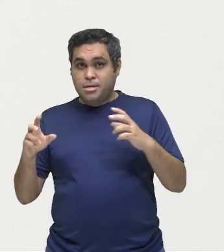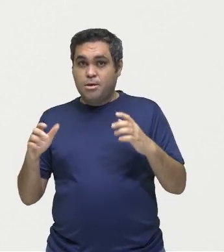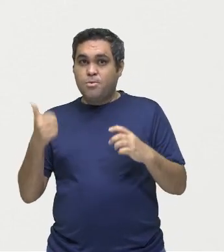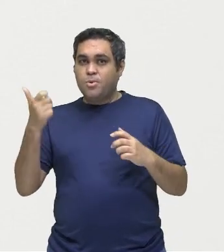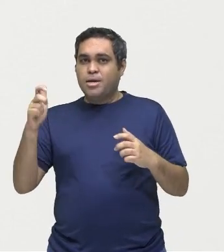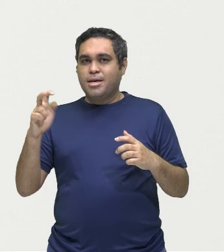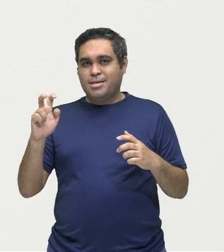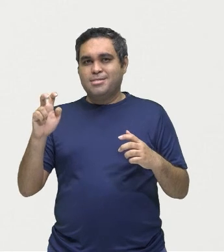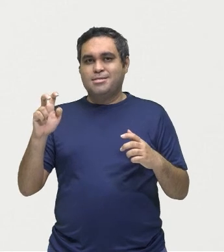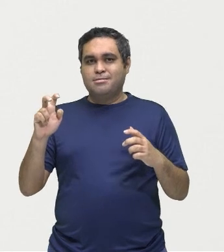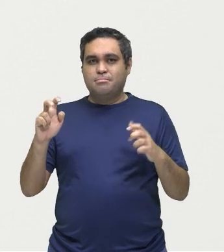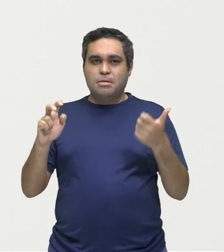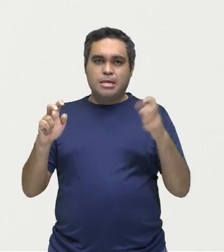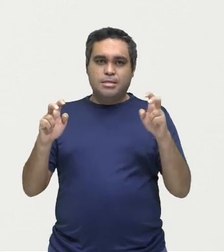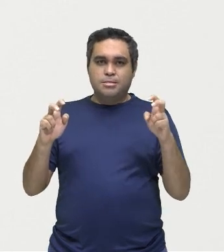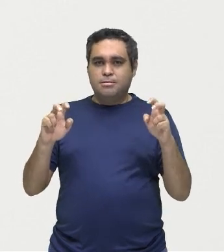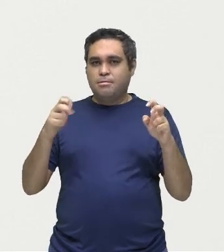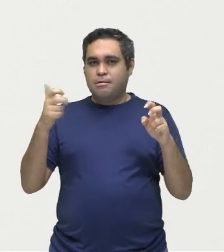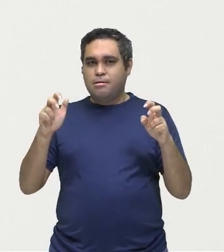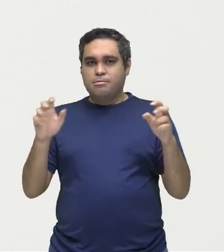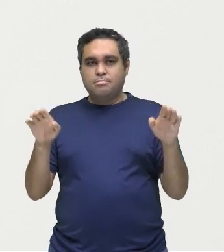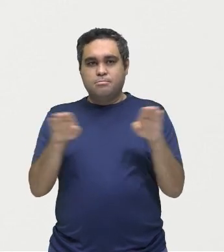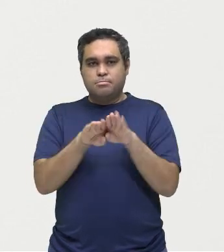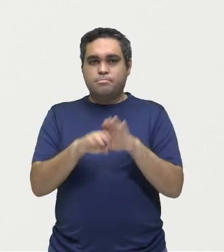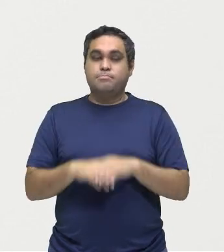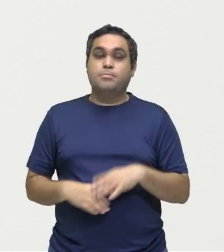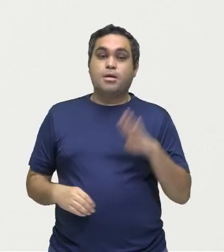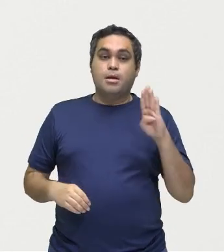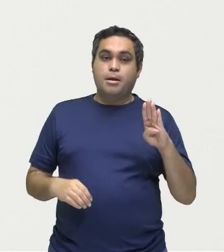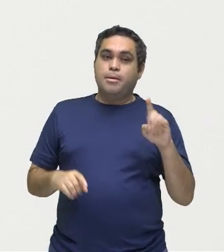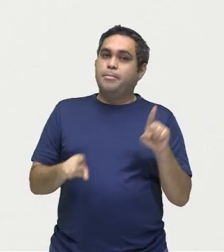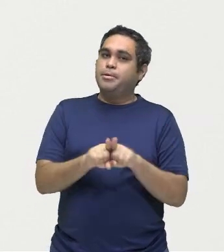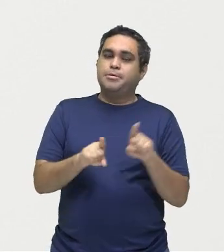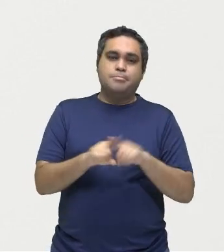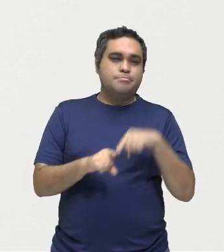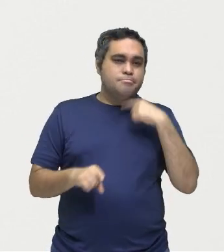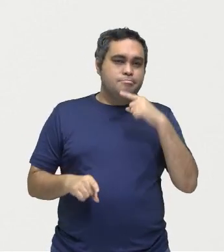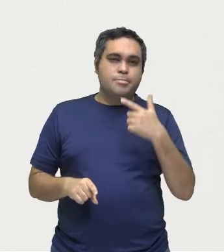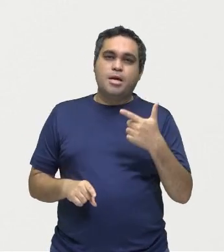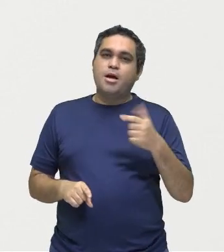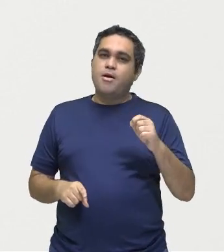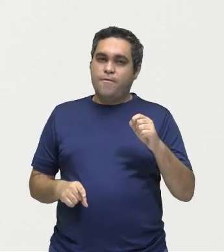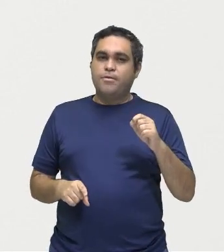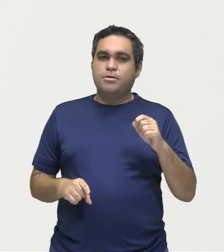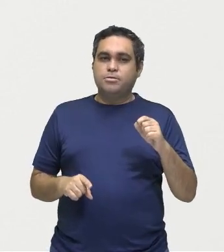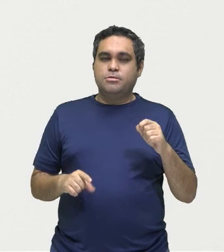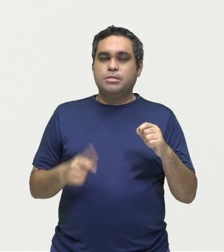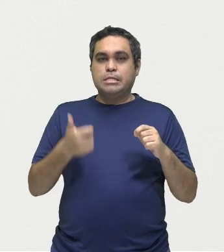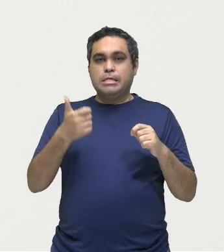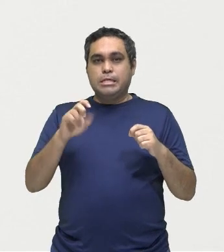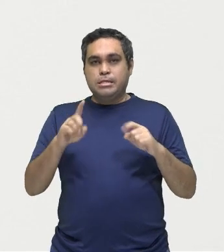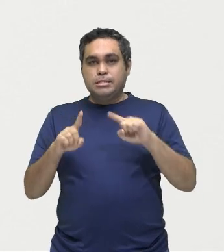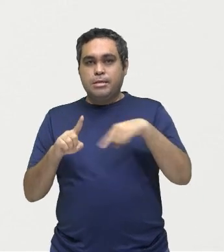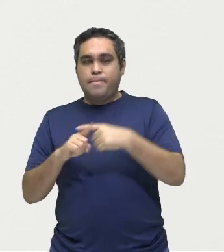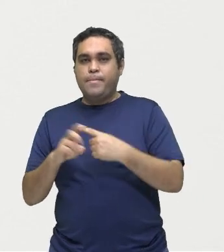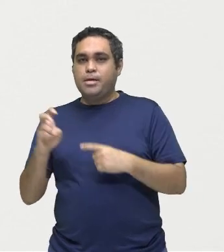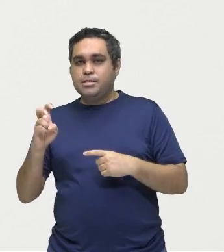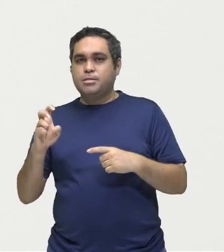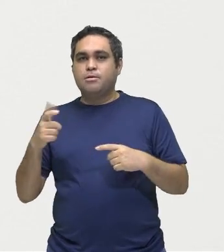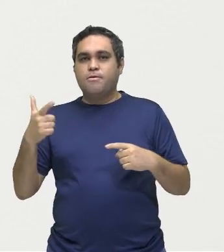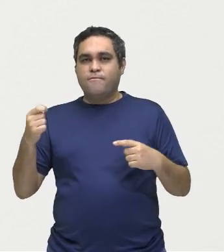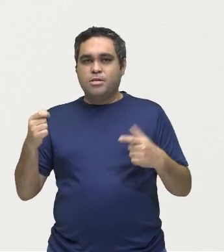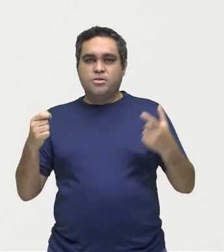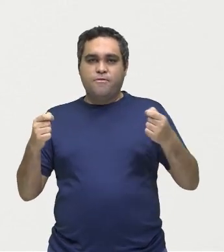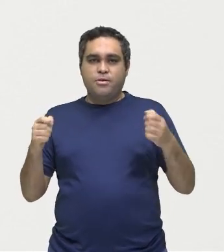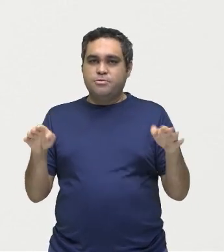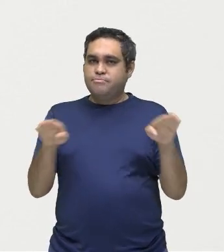a mesma coisa, ó. O maior lado é 20 e a soma dos dois menores também é 20, então não forma o triângulo. A letra D, o maior é 9 e